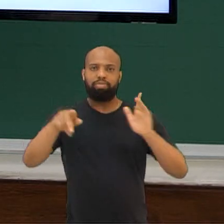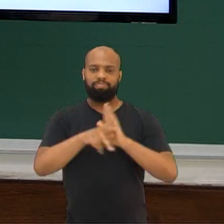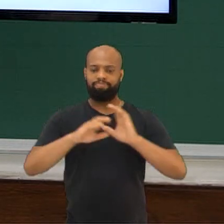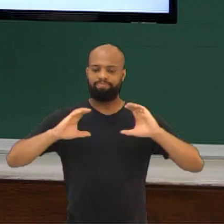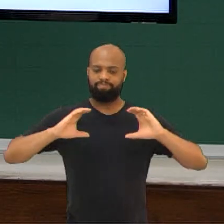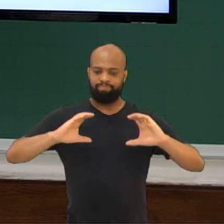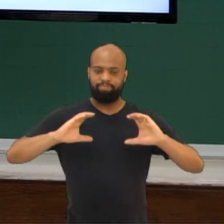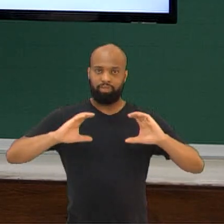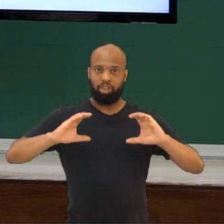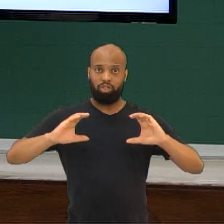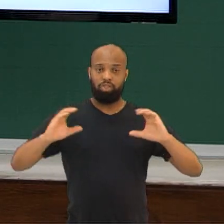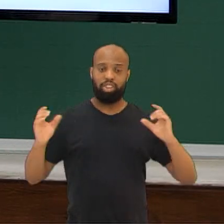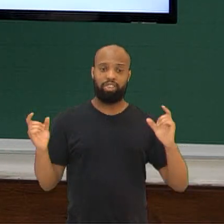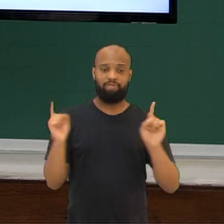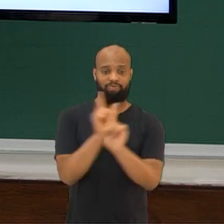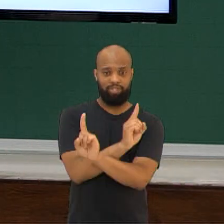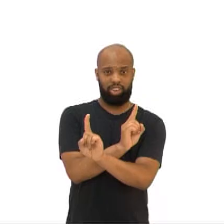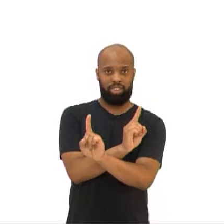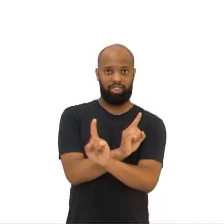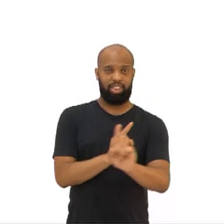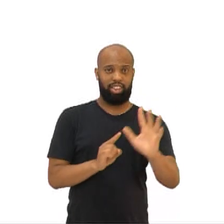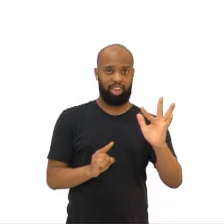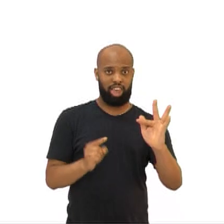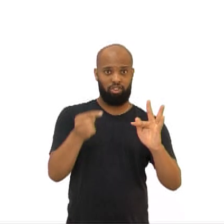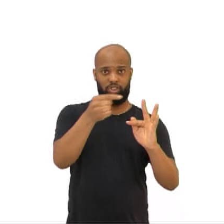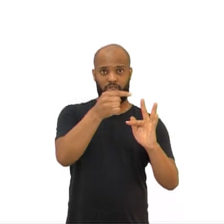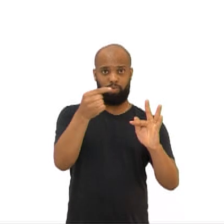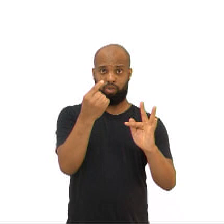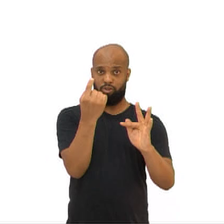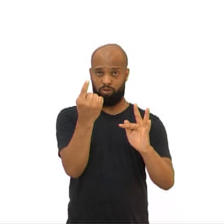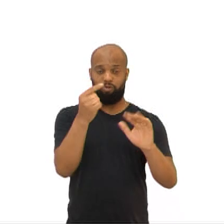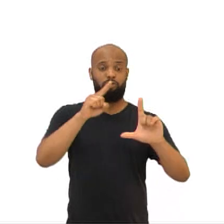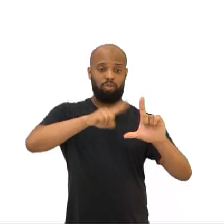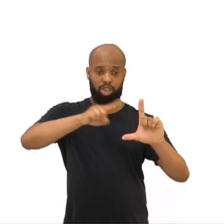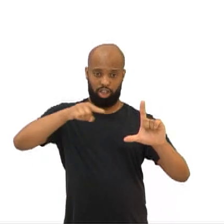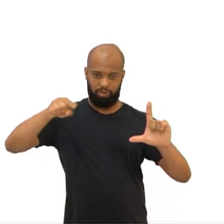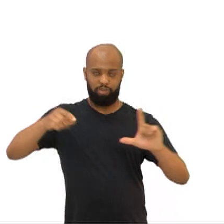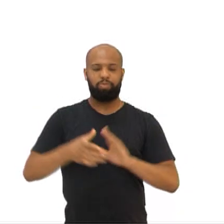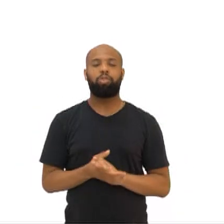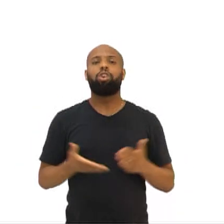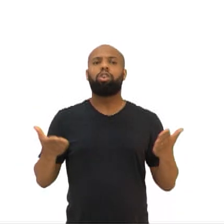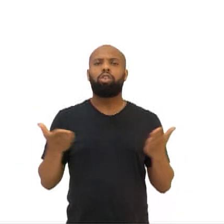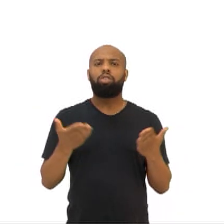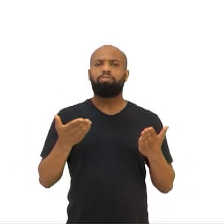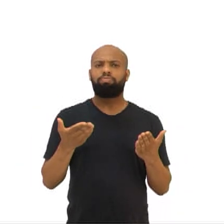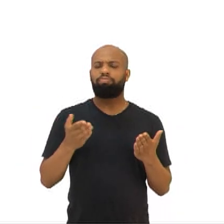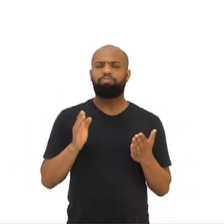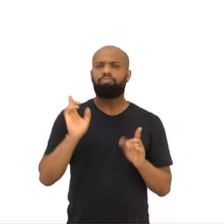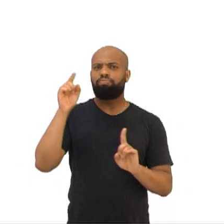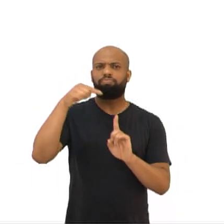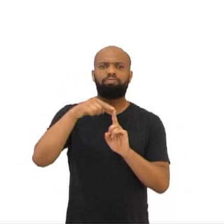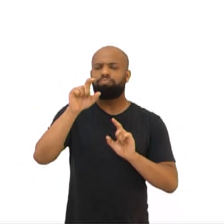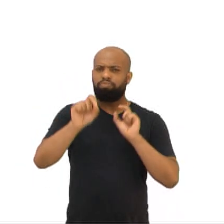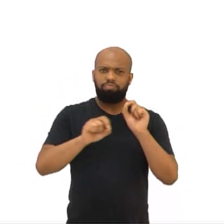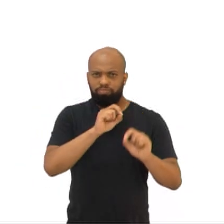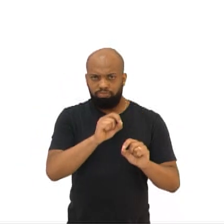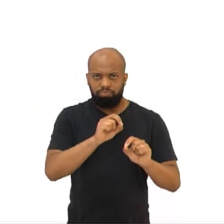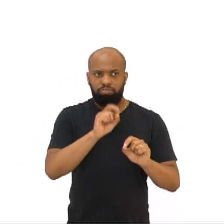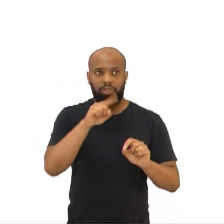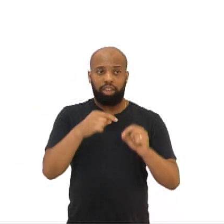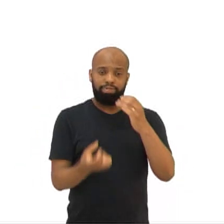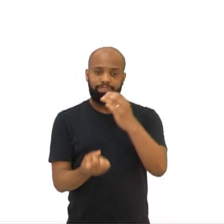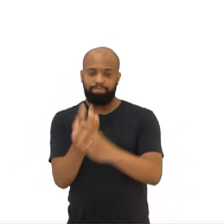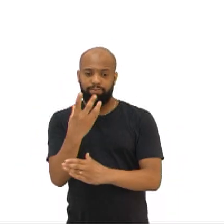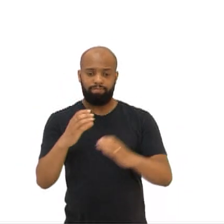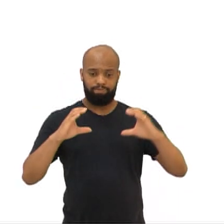função inversa, ok? Então, só relembrando, o objetivo de uma função inversa é criar